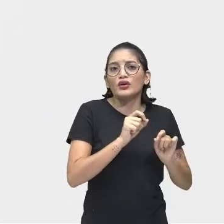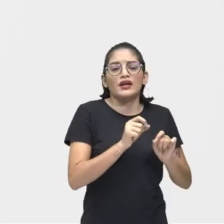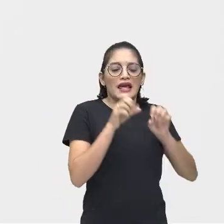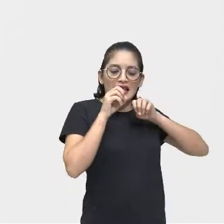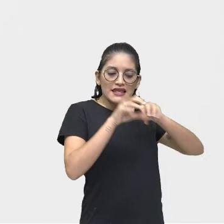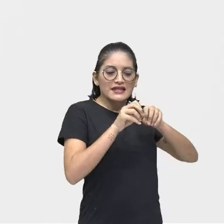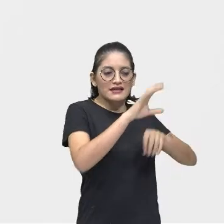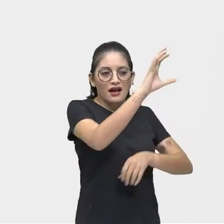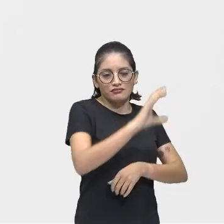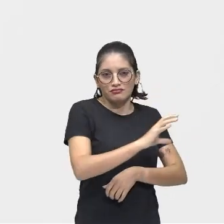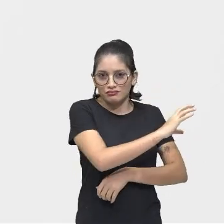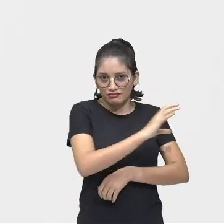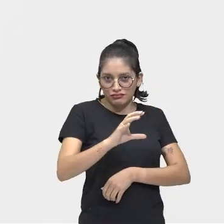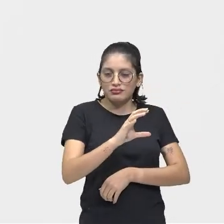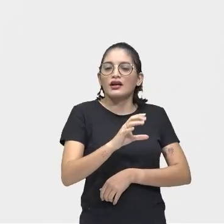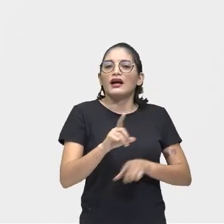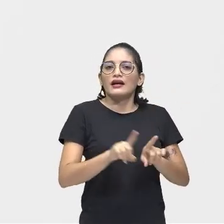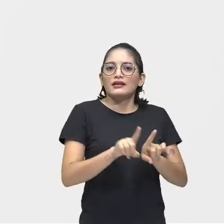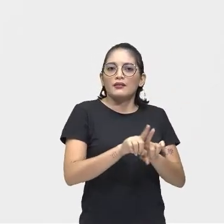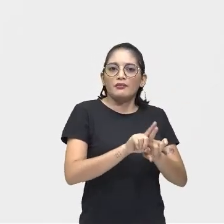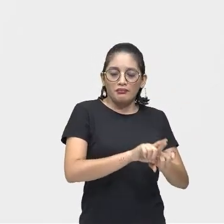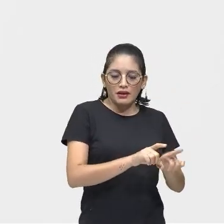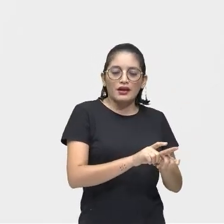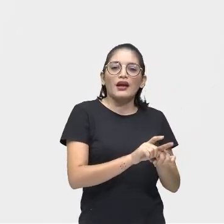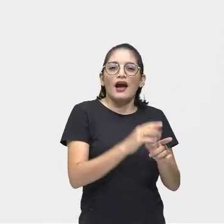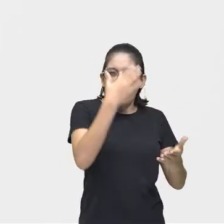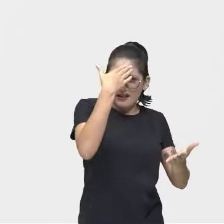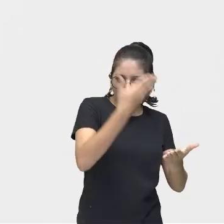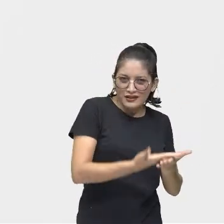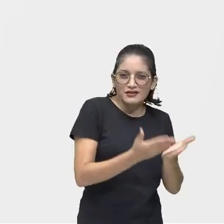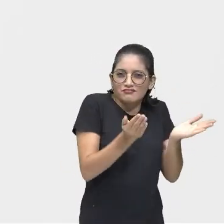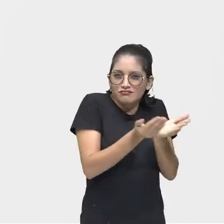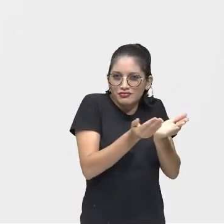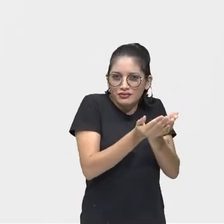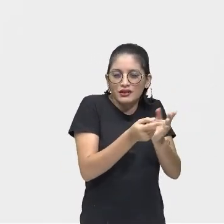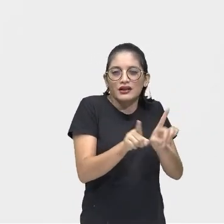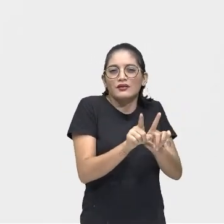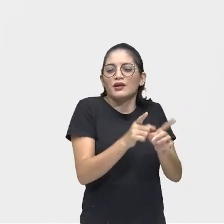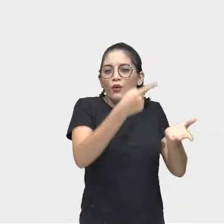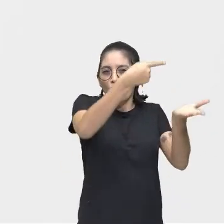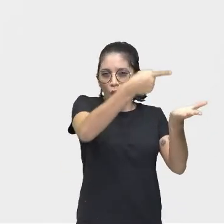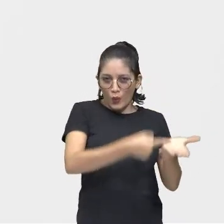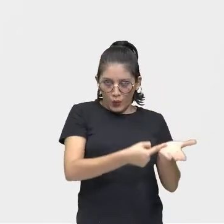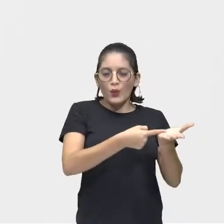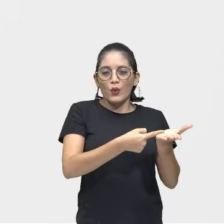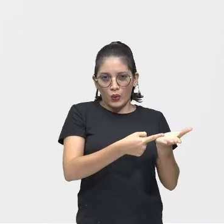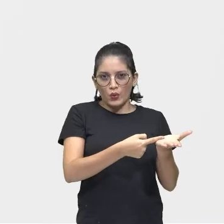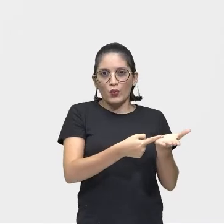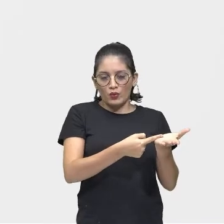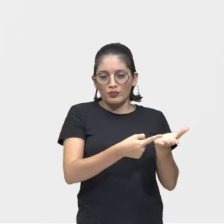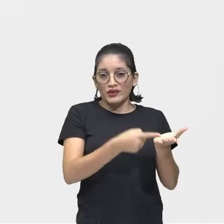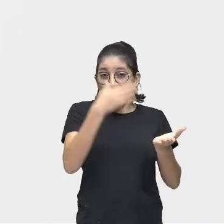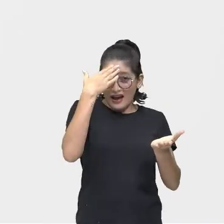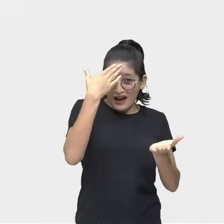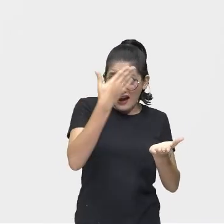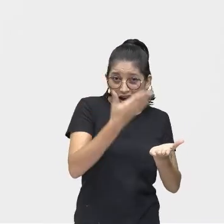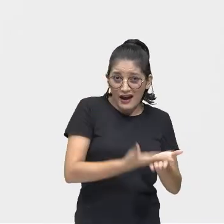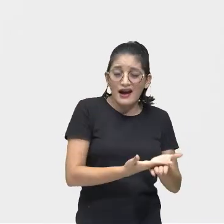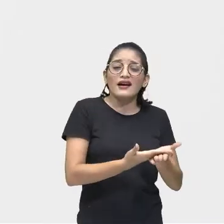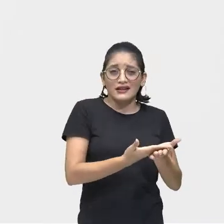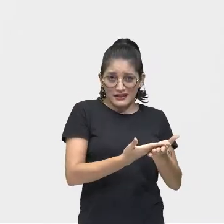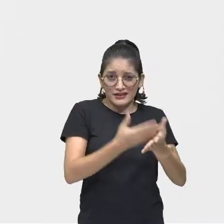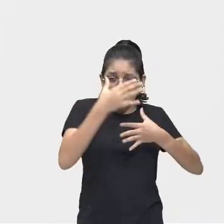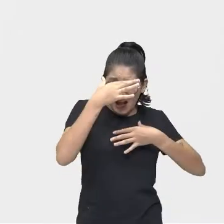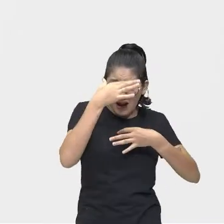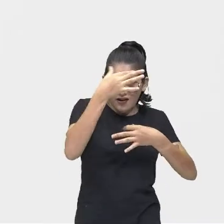os indígenas, convertendo-os ao cristianismo, compromisso da congregação em ampliar a fé